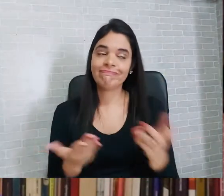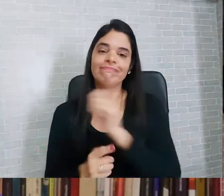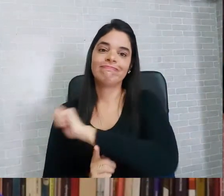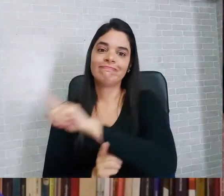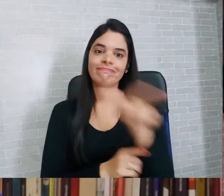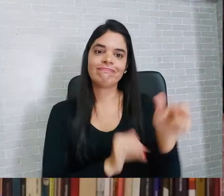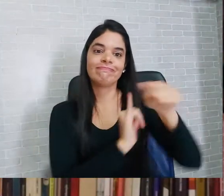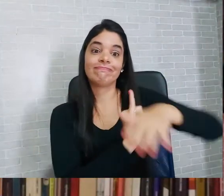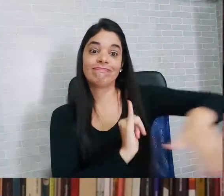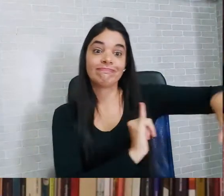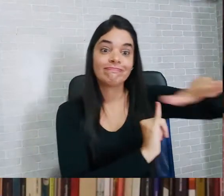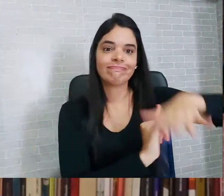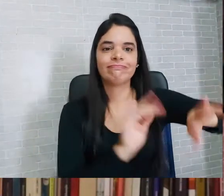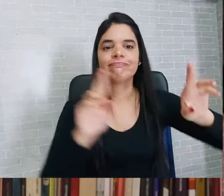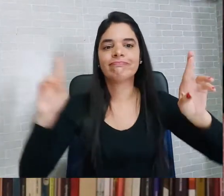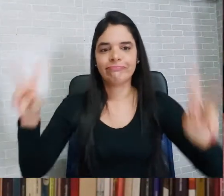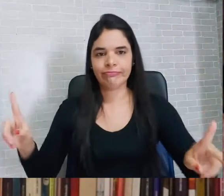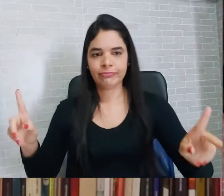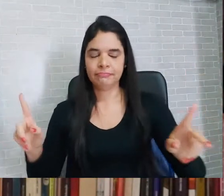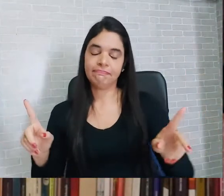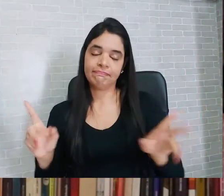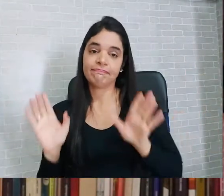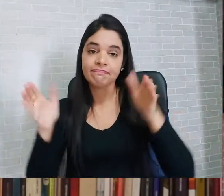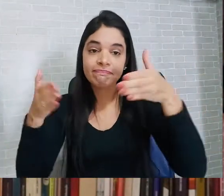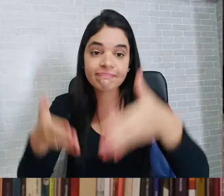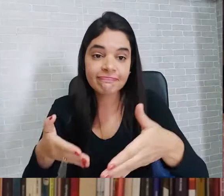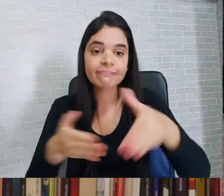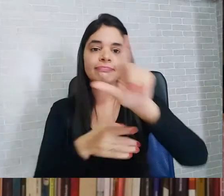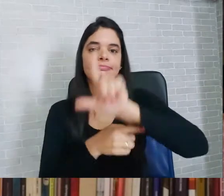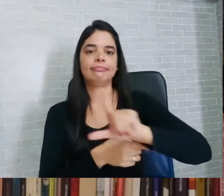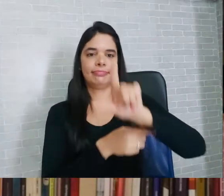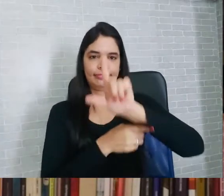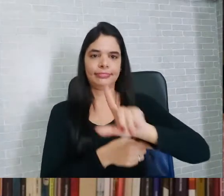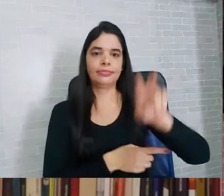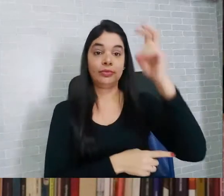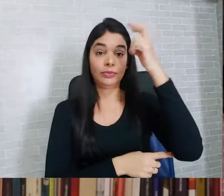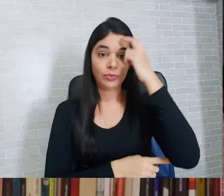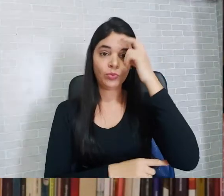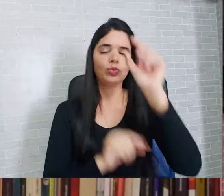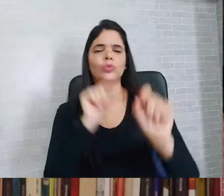Do aspecto literário e do aspecto cultural,